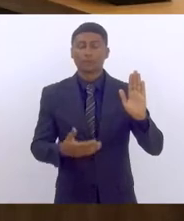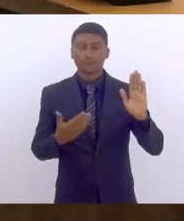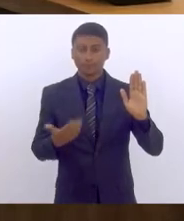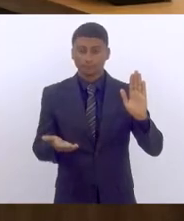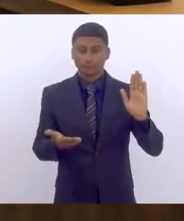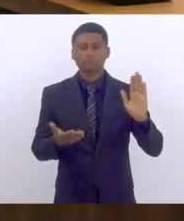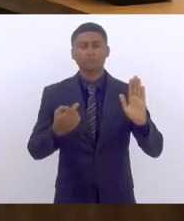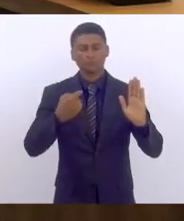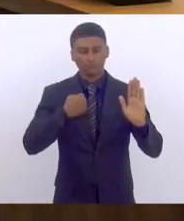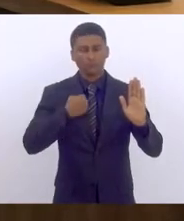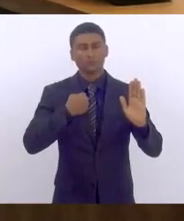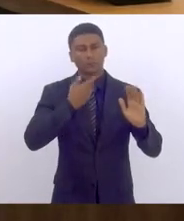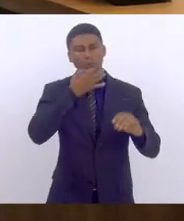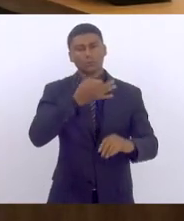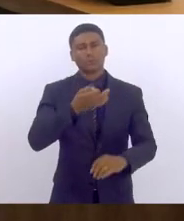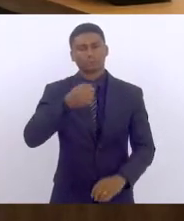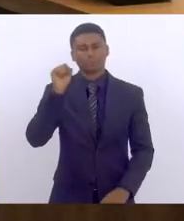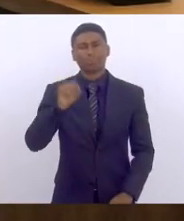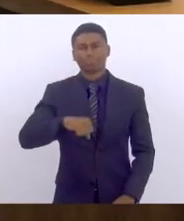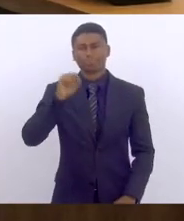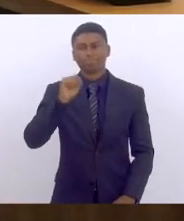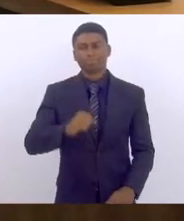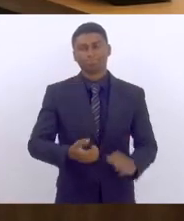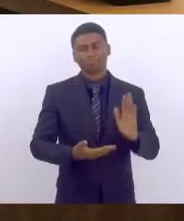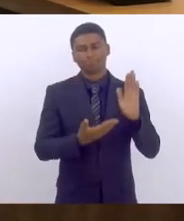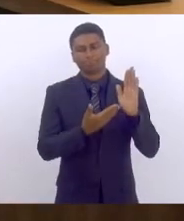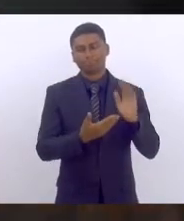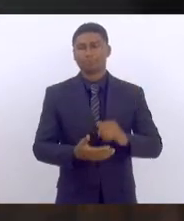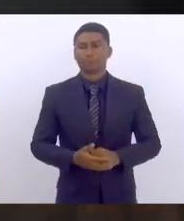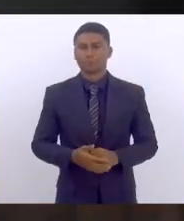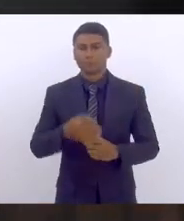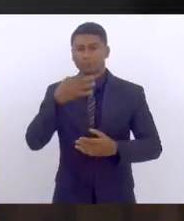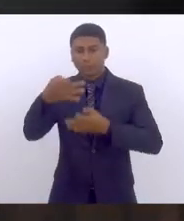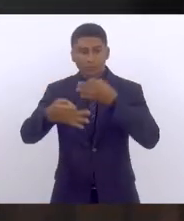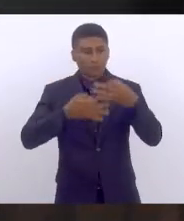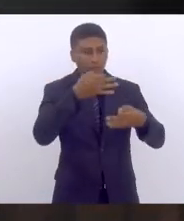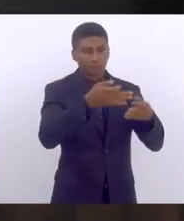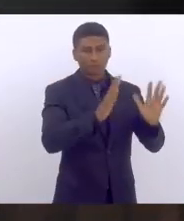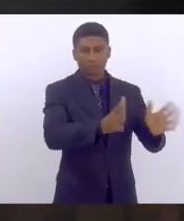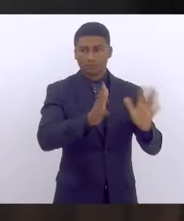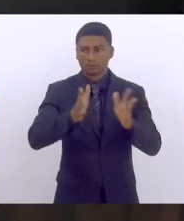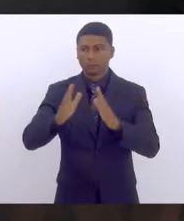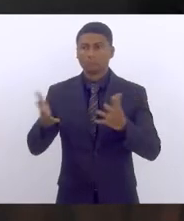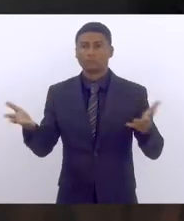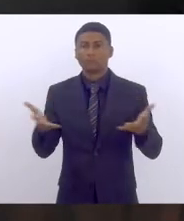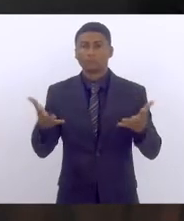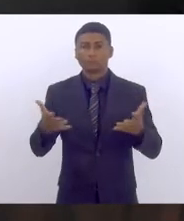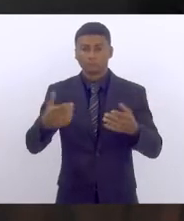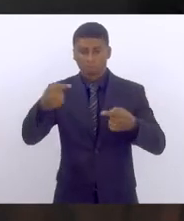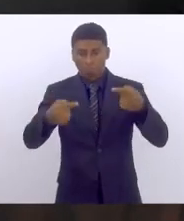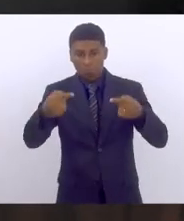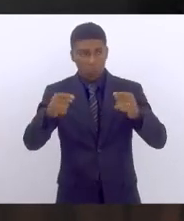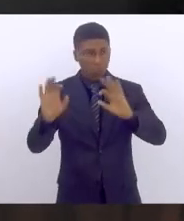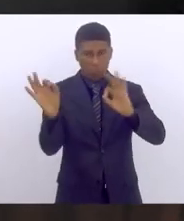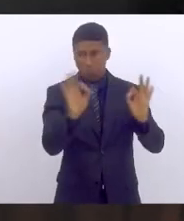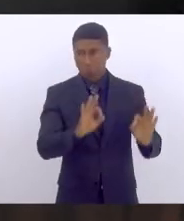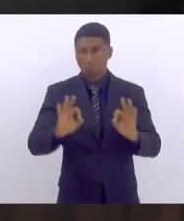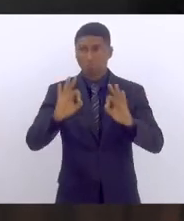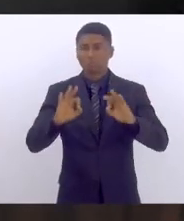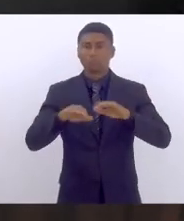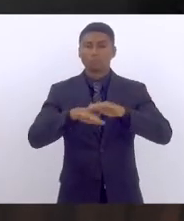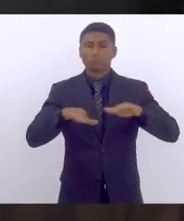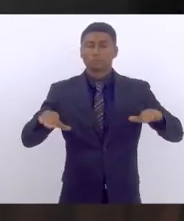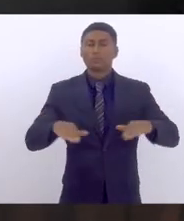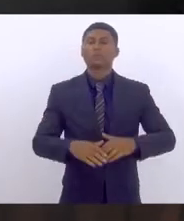sou favorável no mérito, senhora presidente. Com os pareceres emitidos, em discussão. Não havendo o que queira discutir, encerrada a